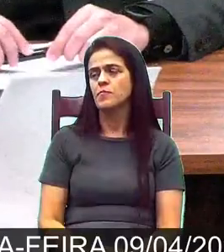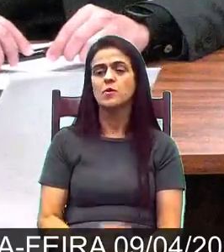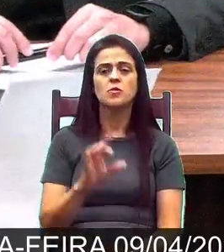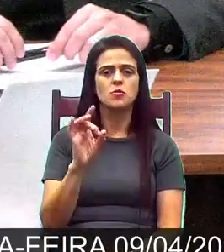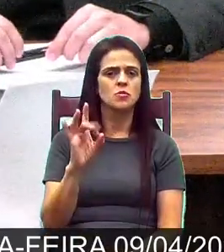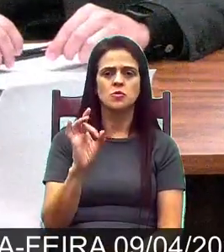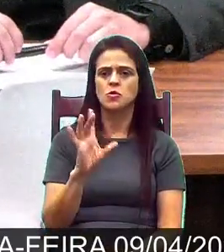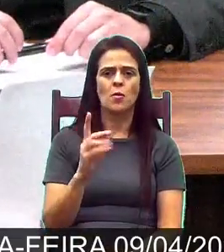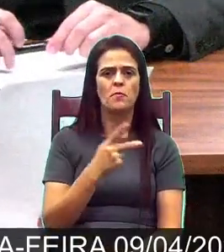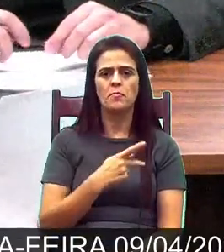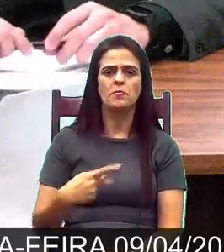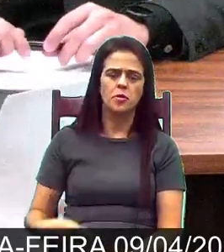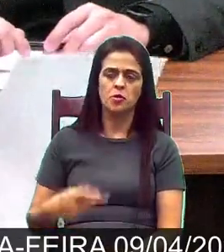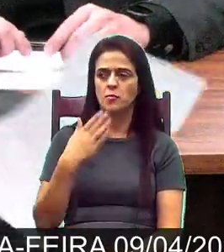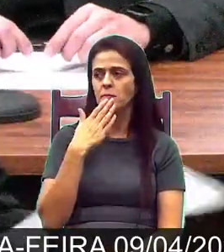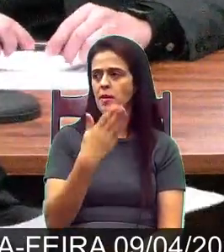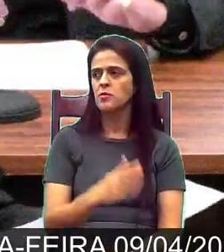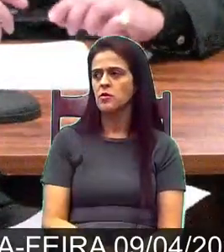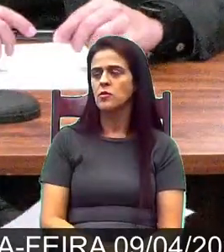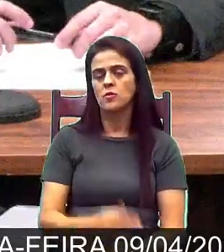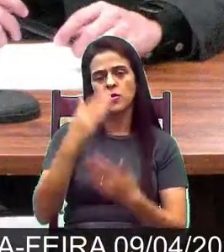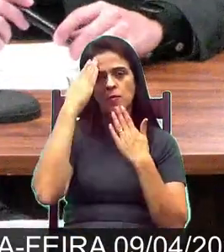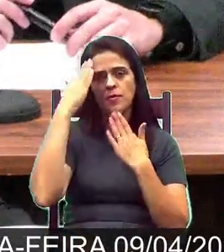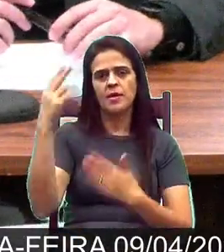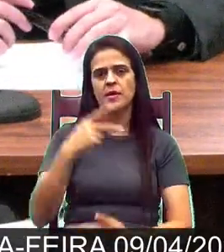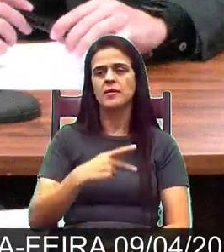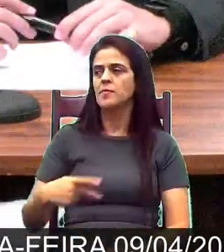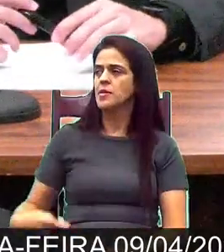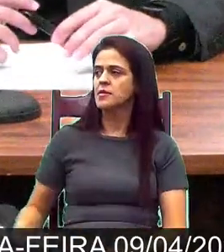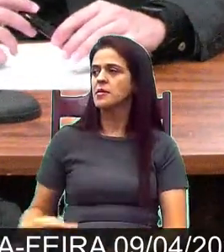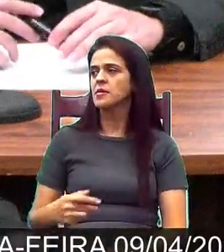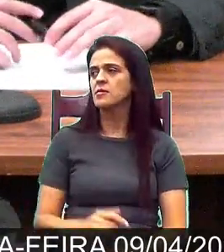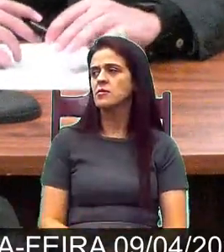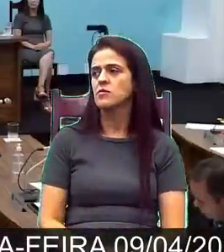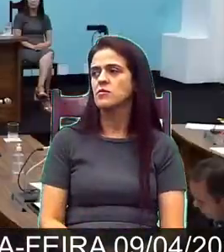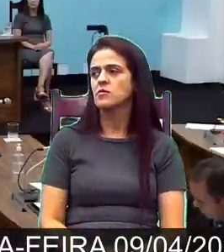esse projeto aí. Obrigado, senhor presidente.